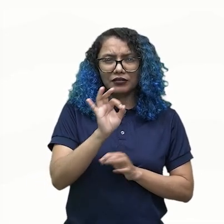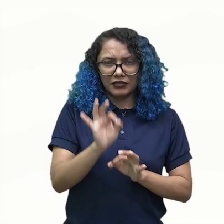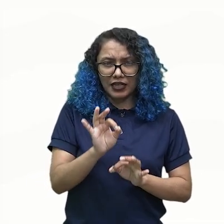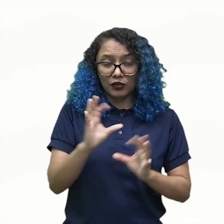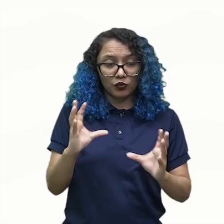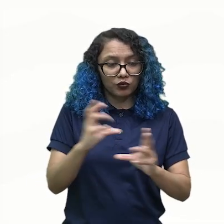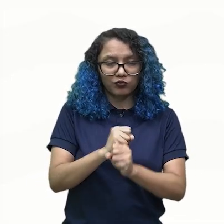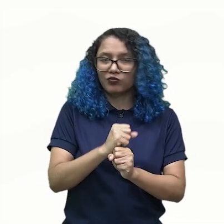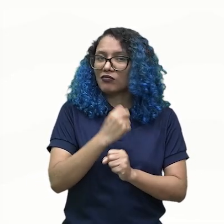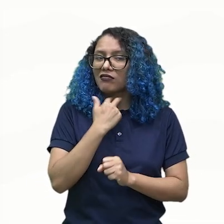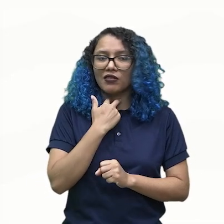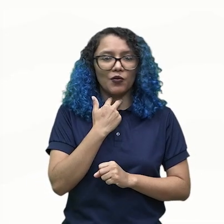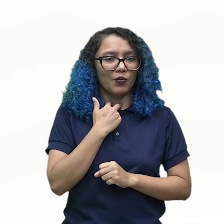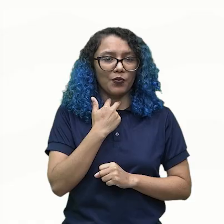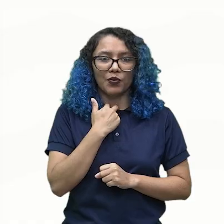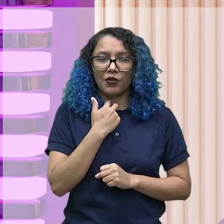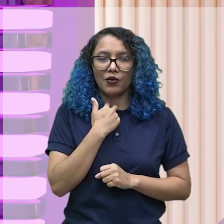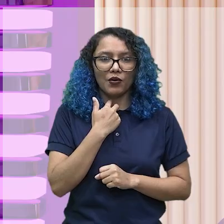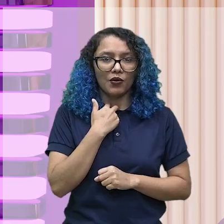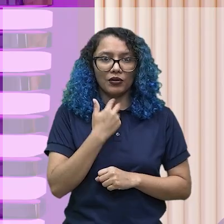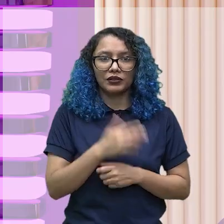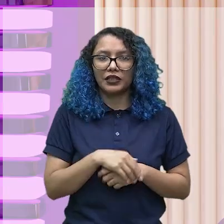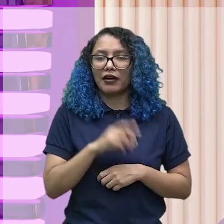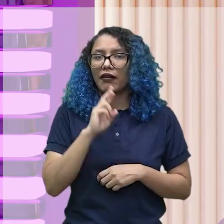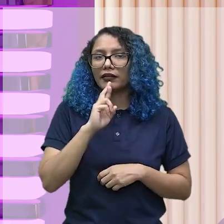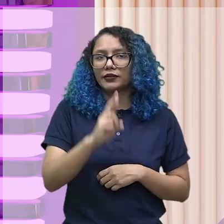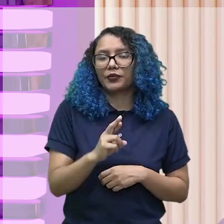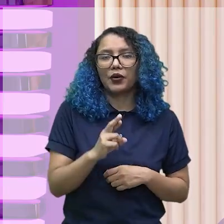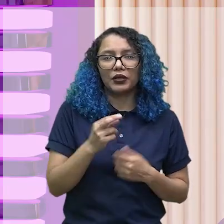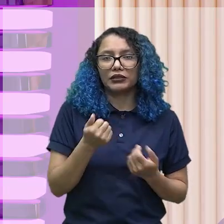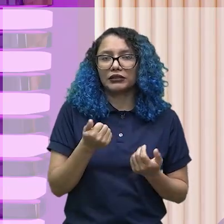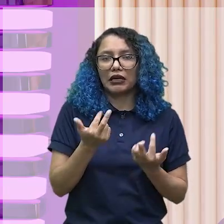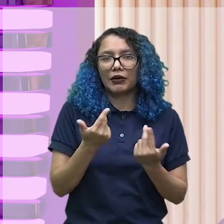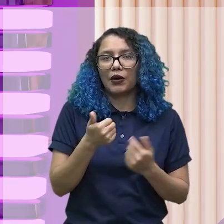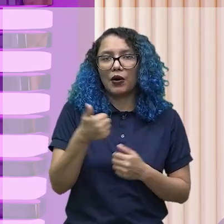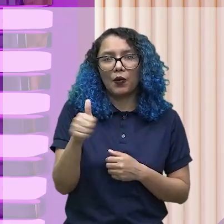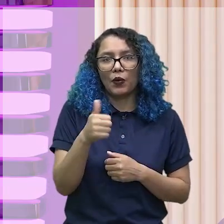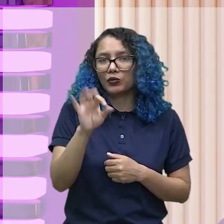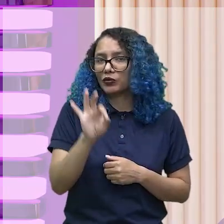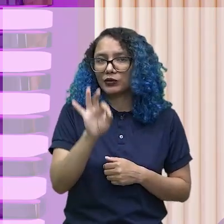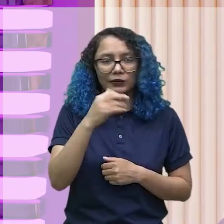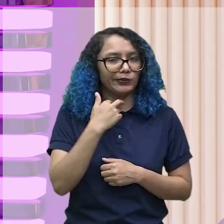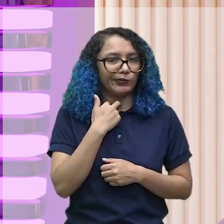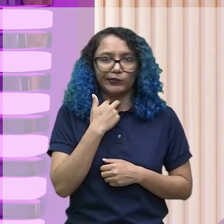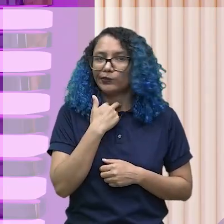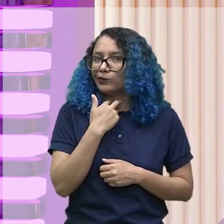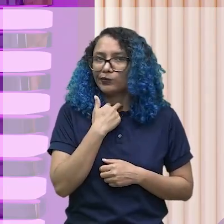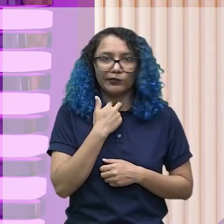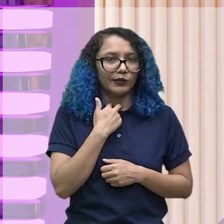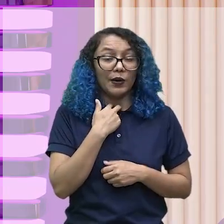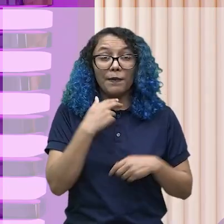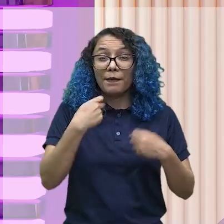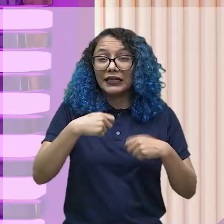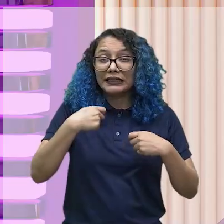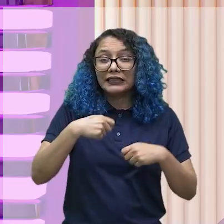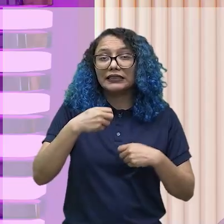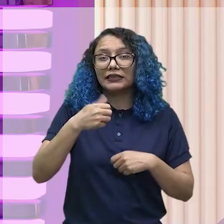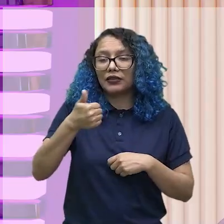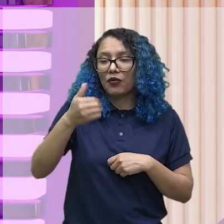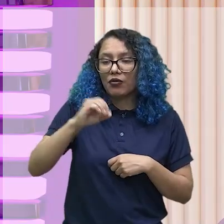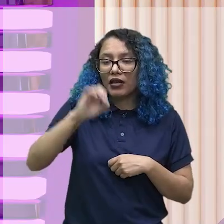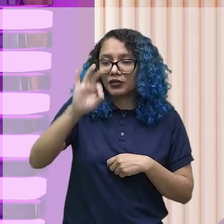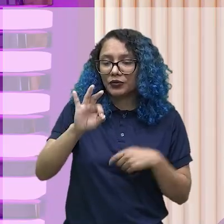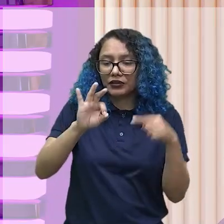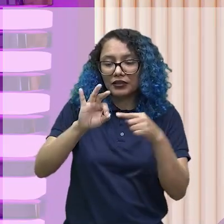esse 10 e, de repente, dizer que o resultado final é igual a 11%. Eu tenho que transformar